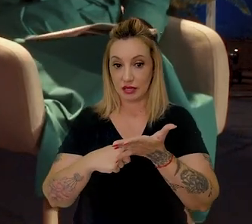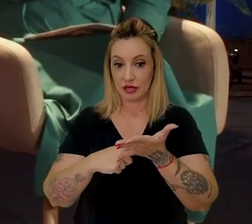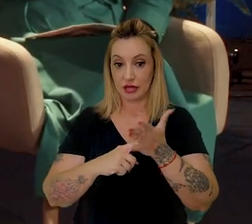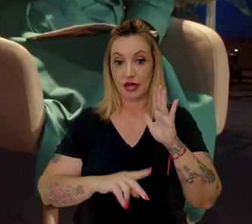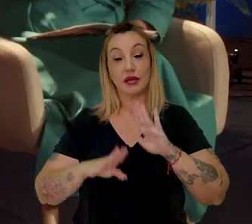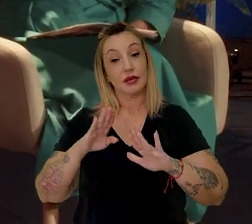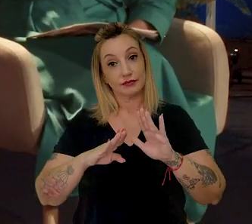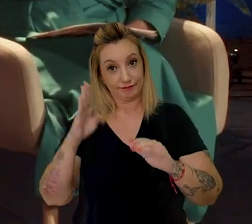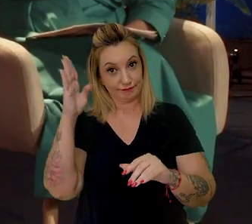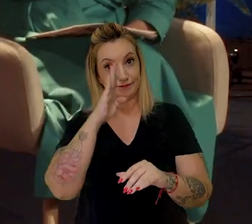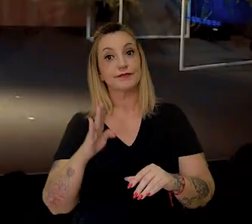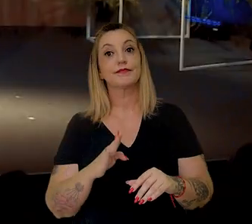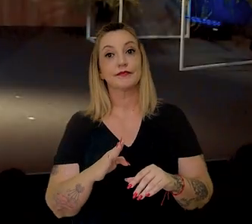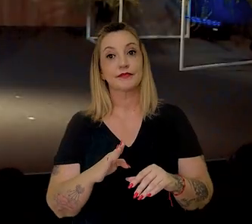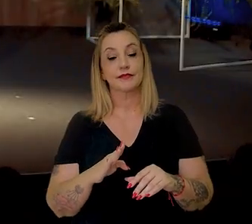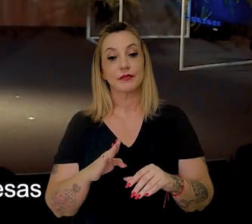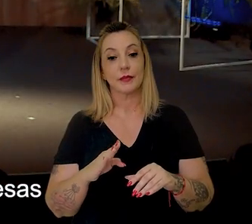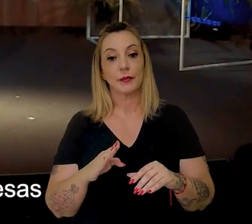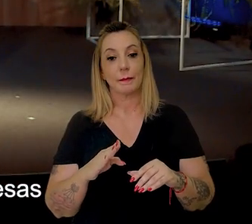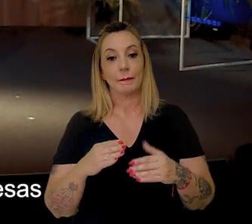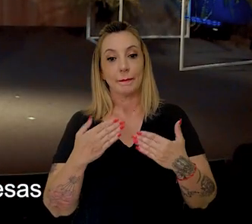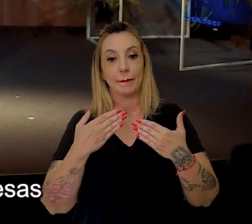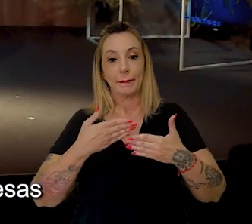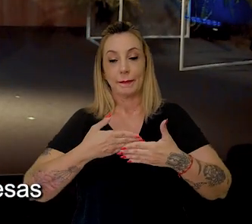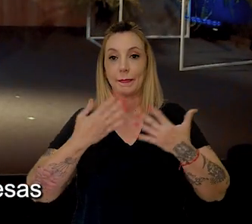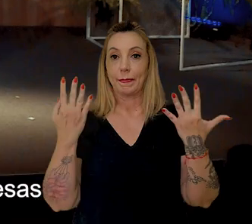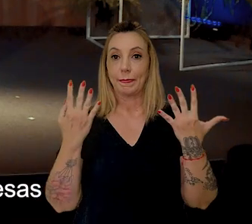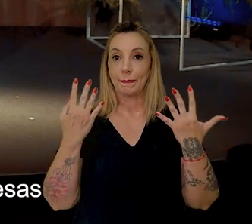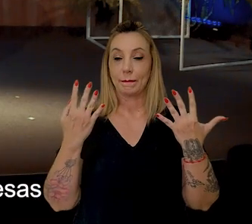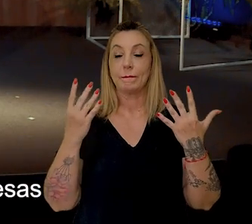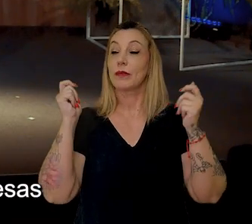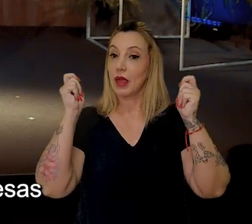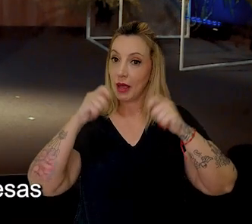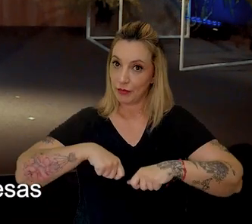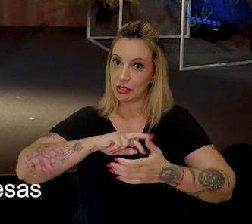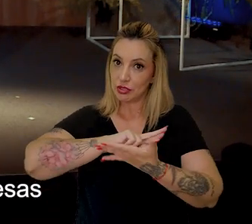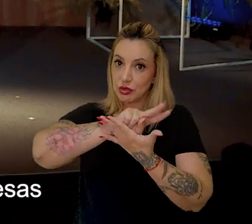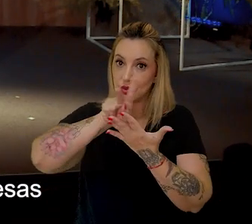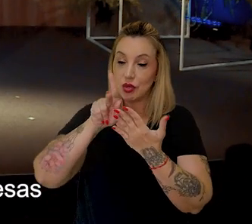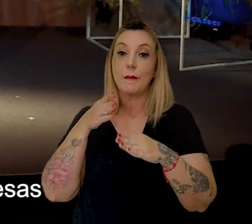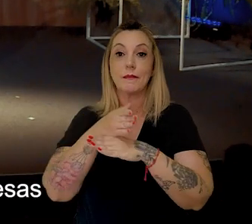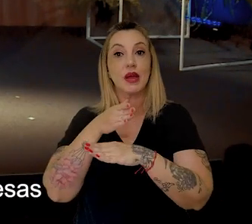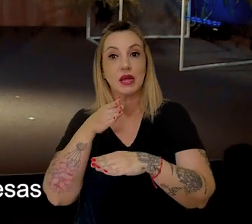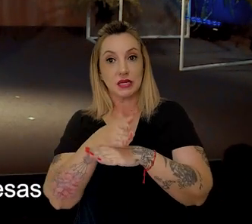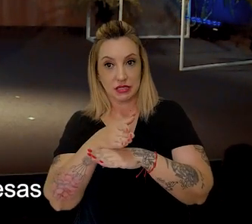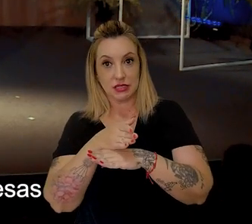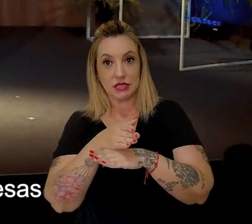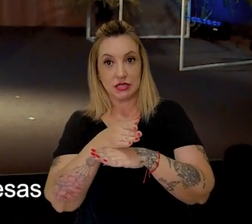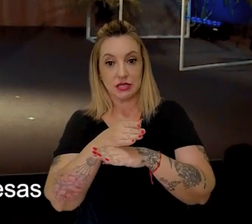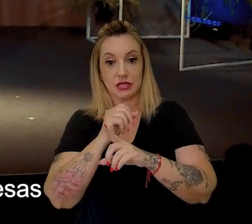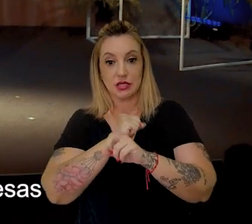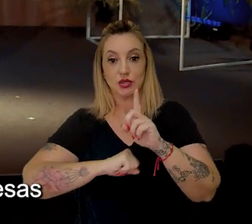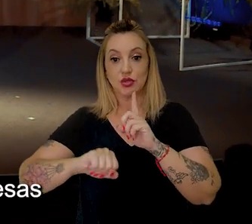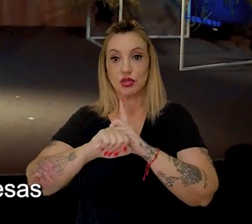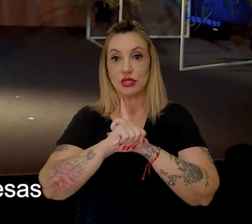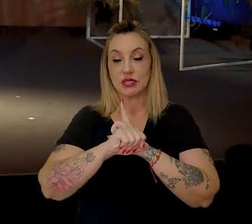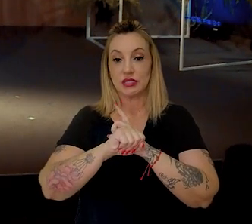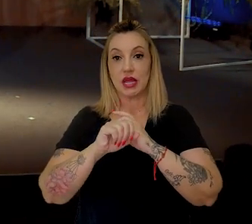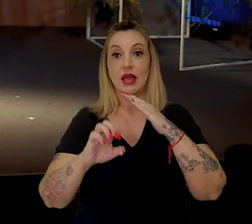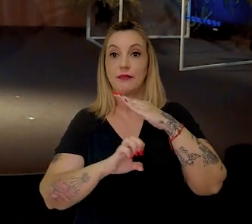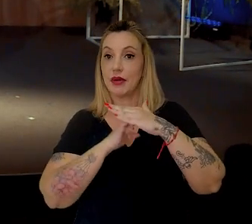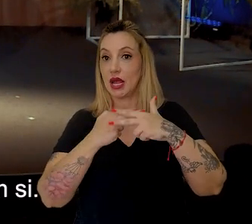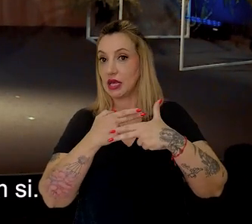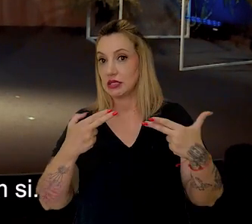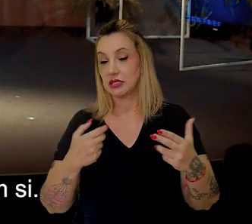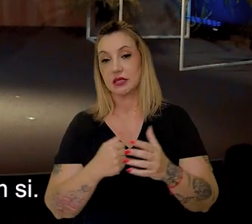DIT né Apesar de que o Brasil ele abre um leque enorme de de potencial participação de sociedade civil empresas né